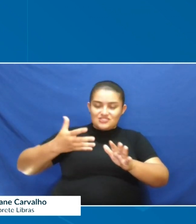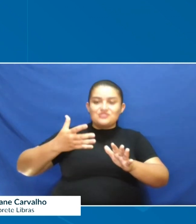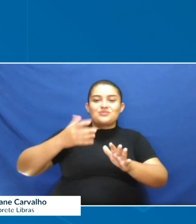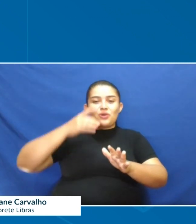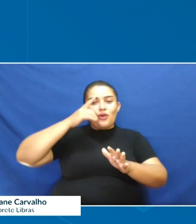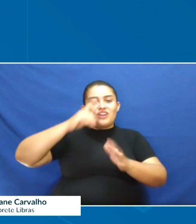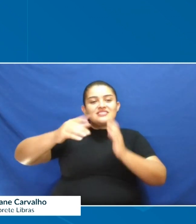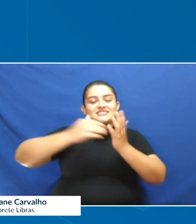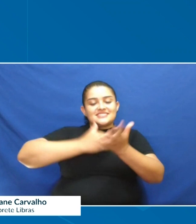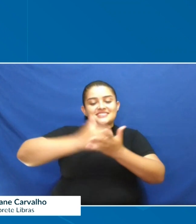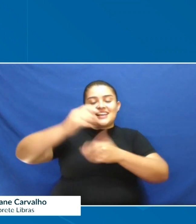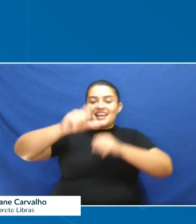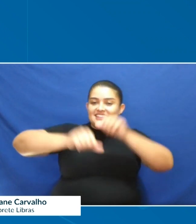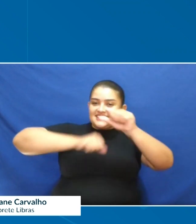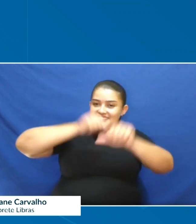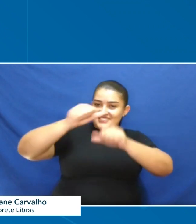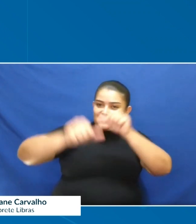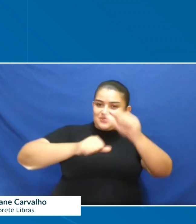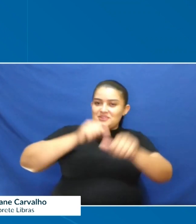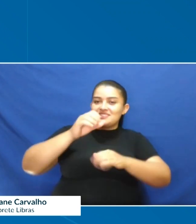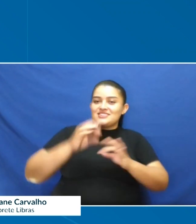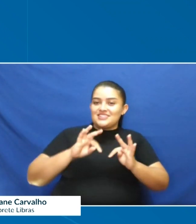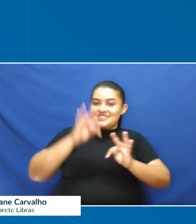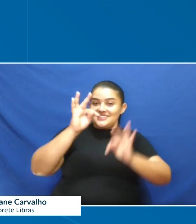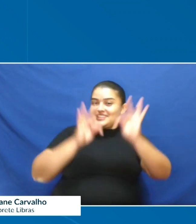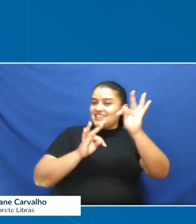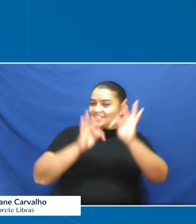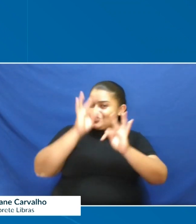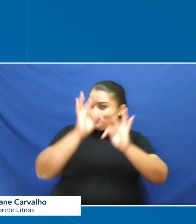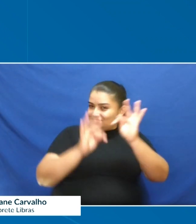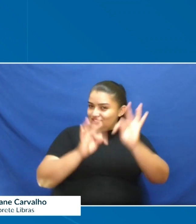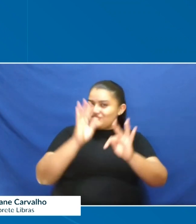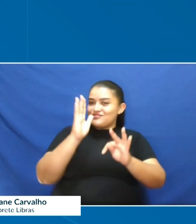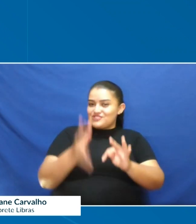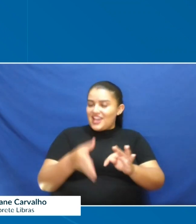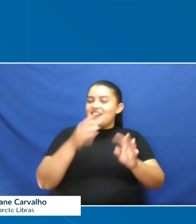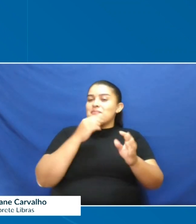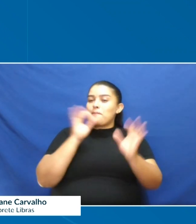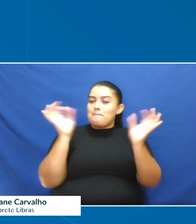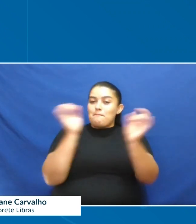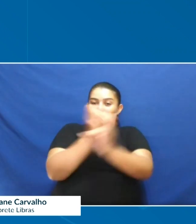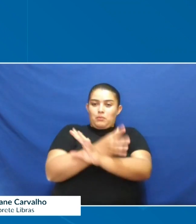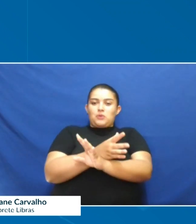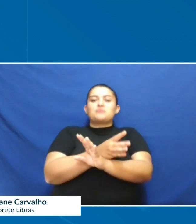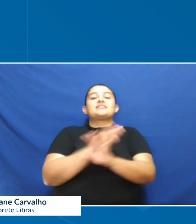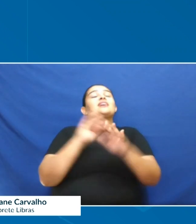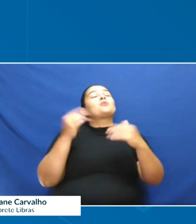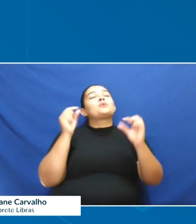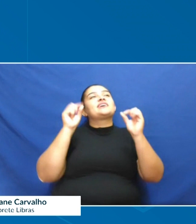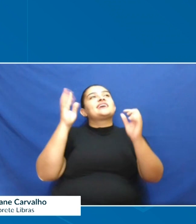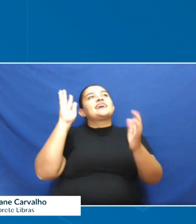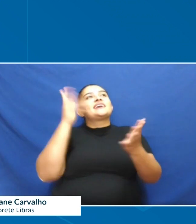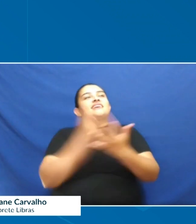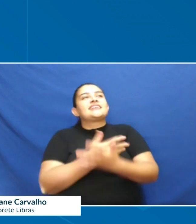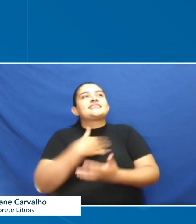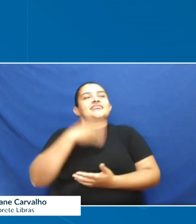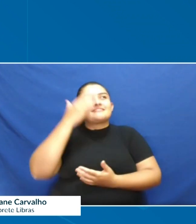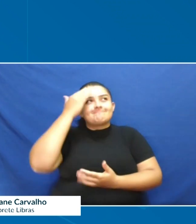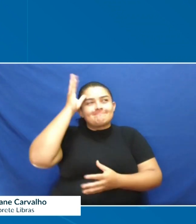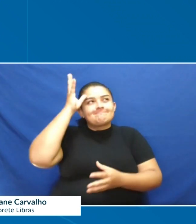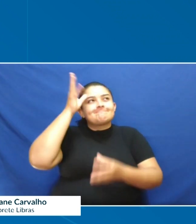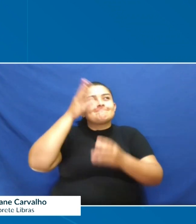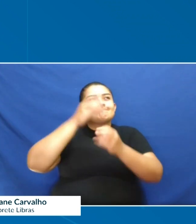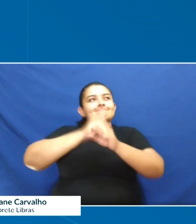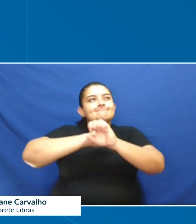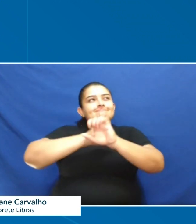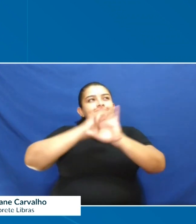na transformação digital. Então, ela já estava preparada para isso. Aí, o que ela fez? Ela entendeu de forma muito clara quais